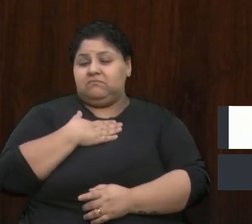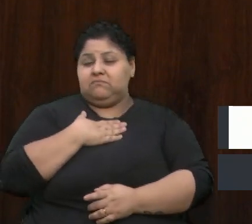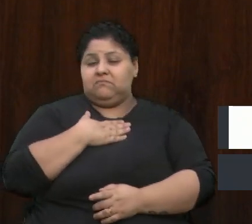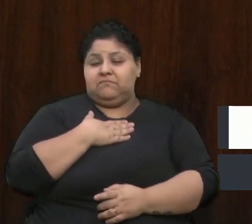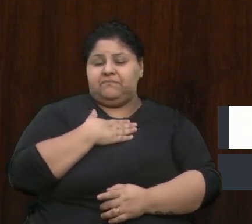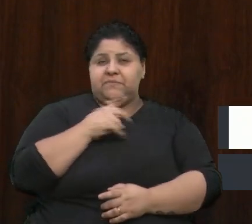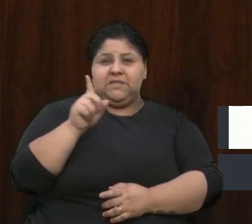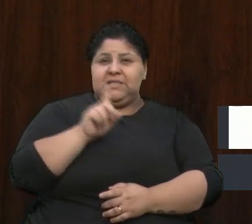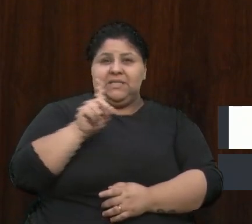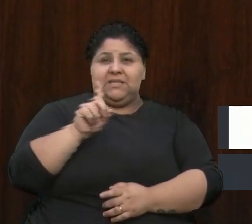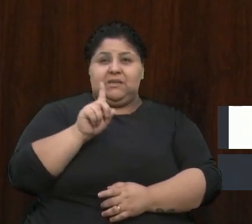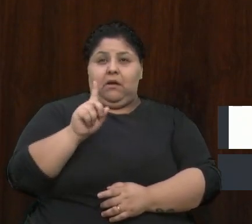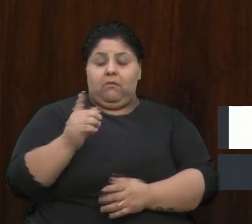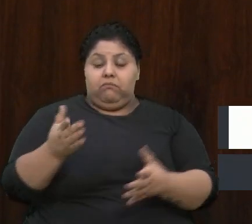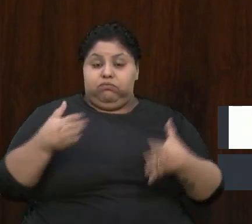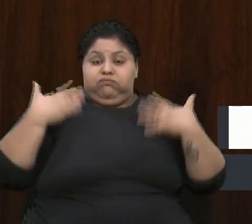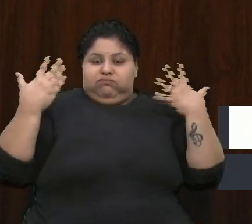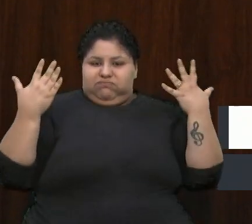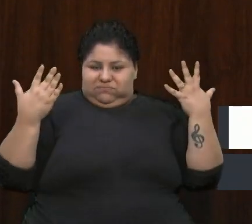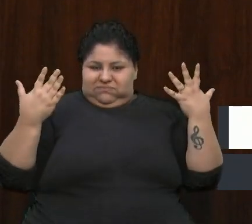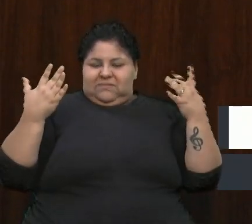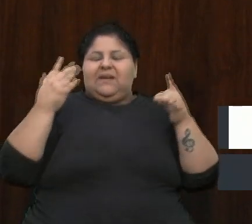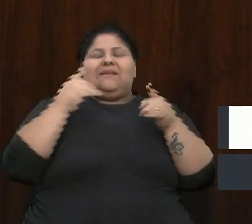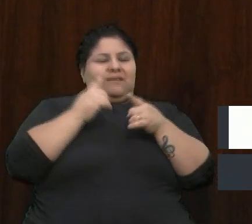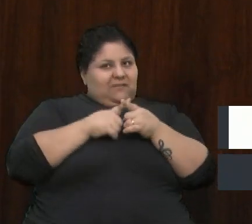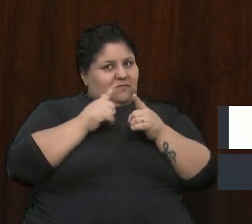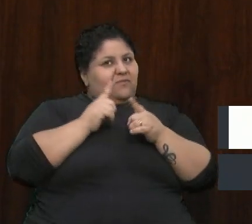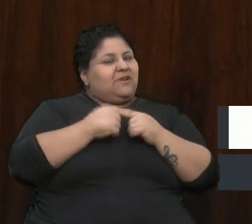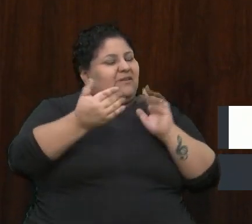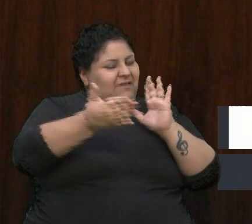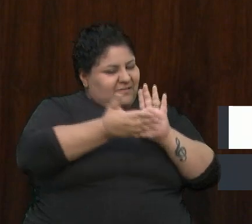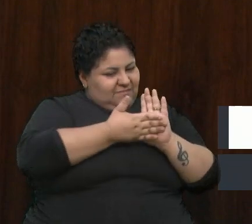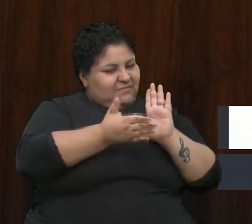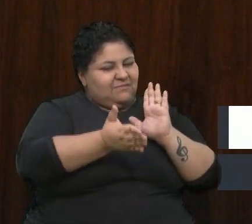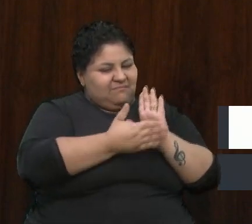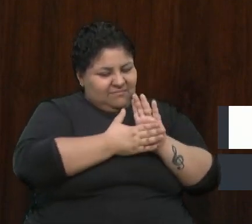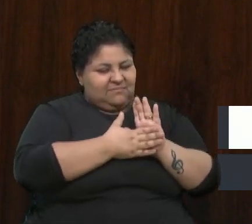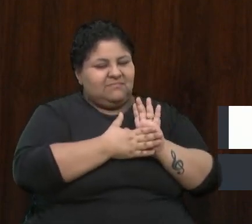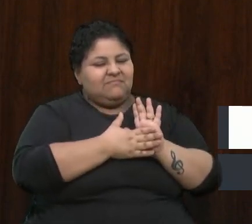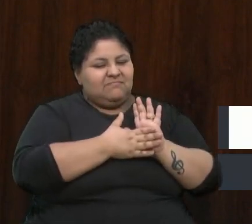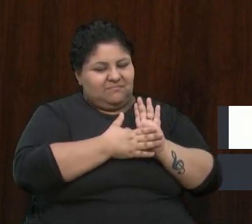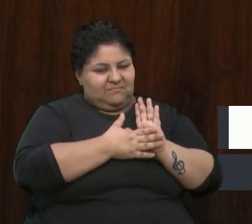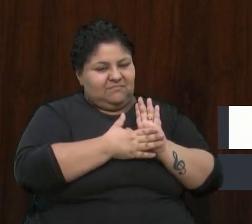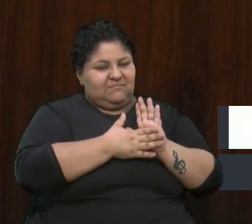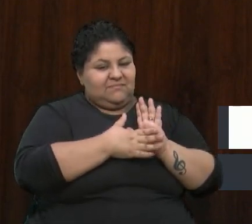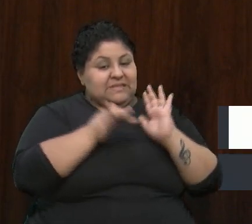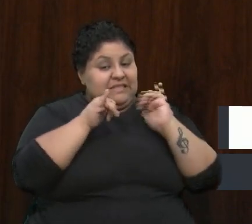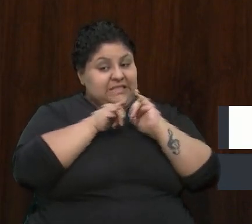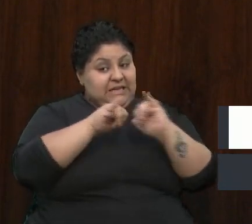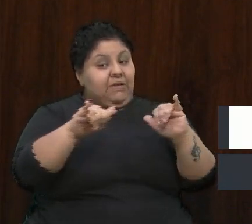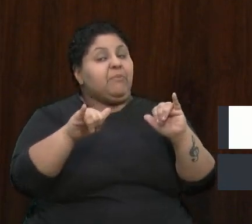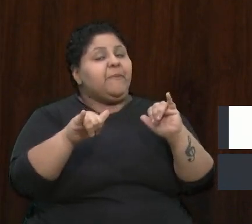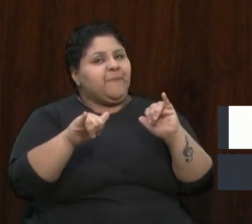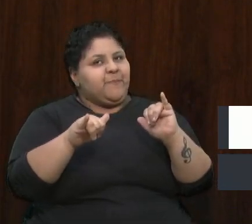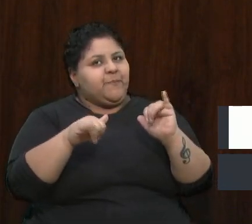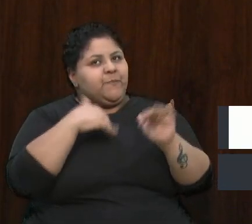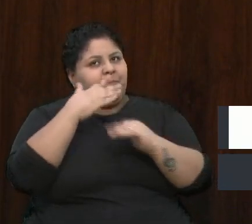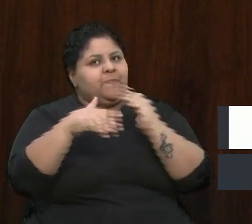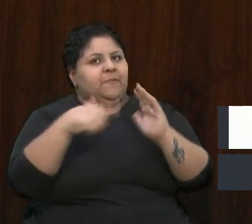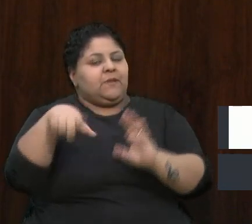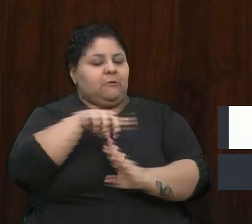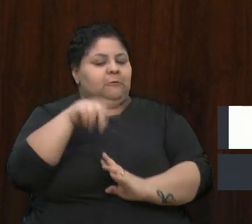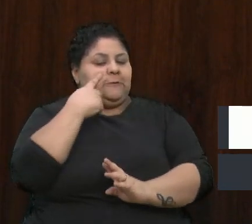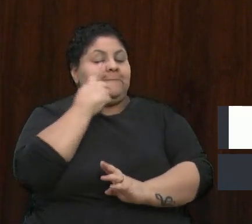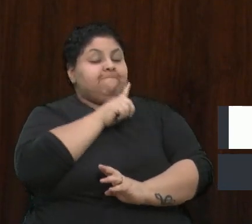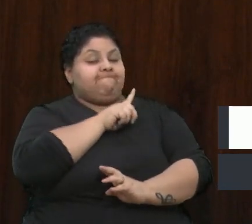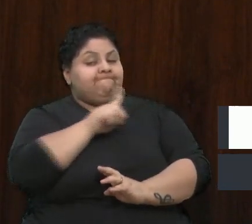foi muita surpresa, porque era a proposta praticamente de campanha, né? E quando a gente vê, às